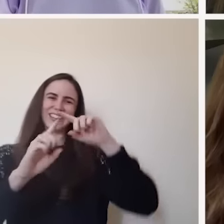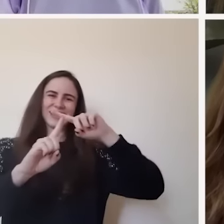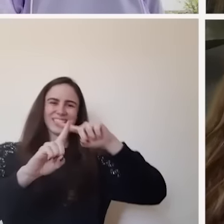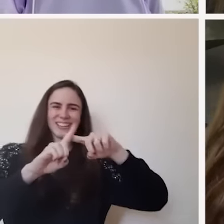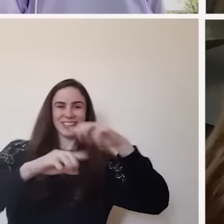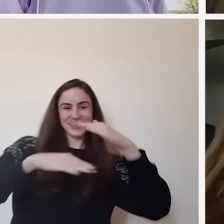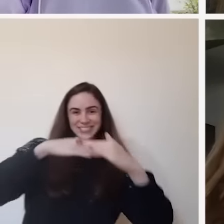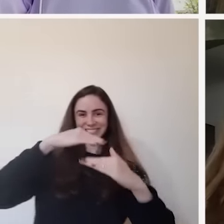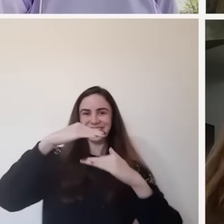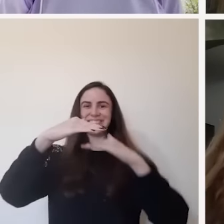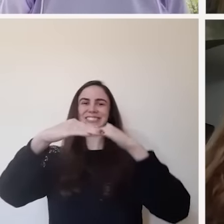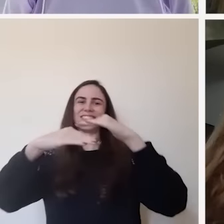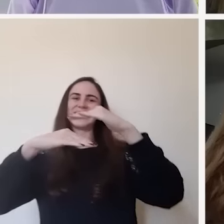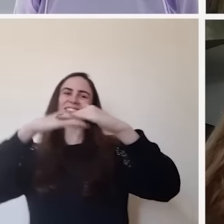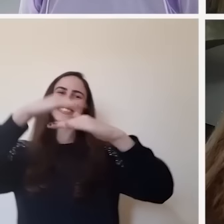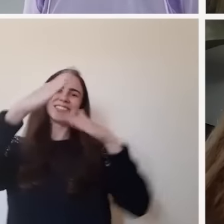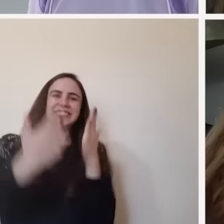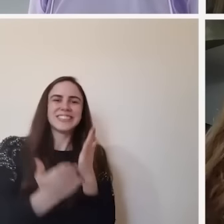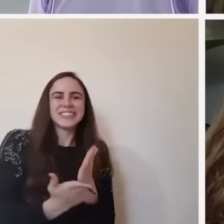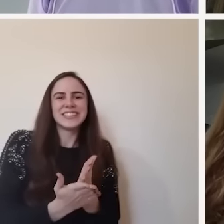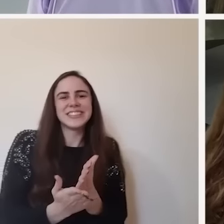como a